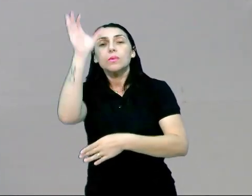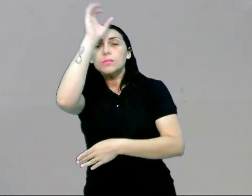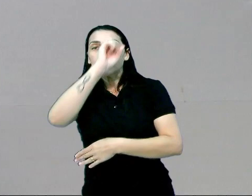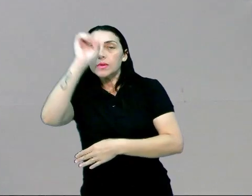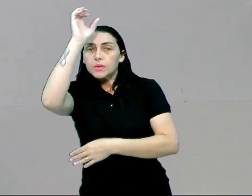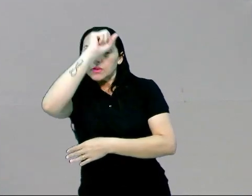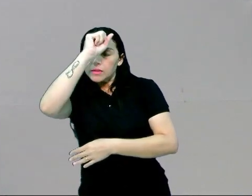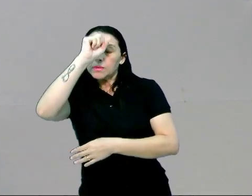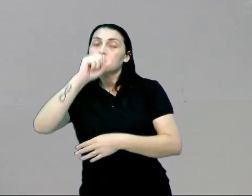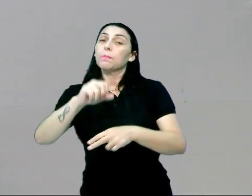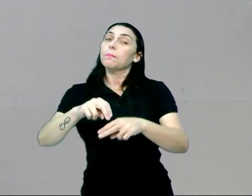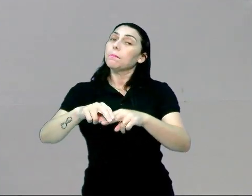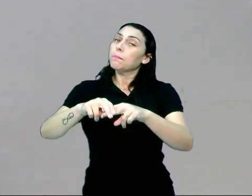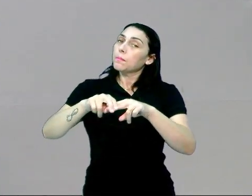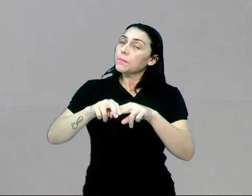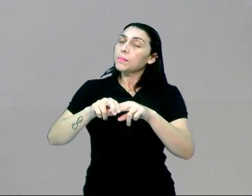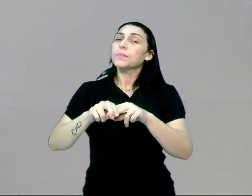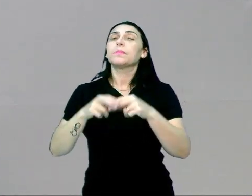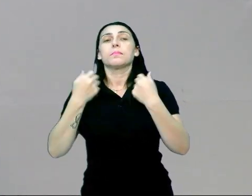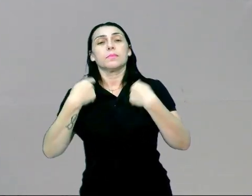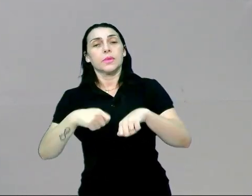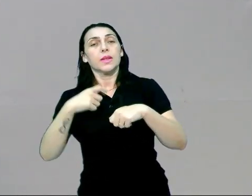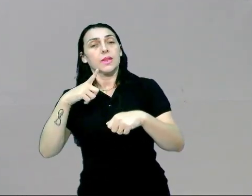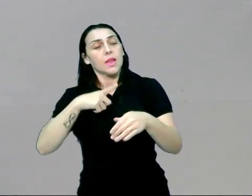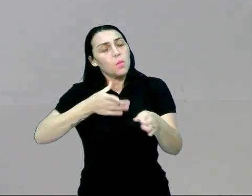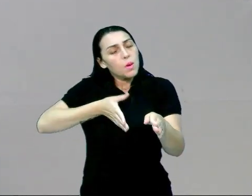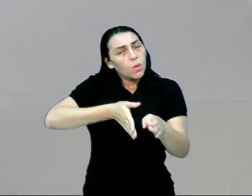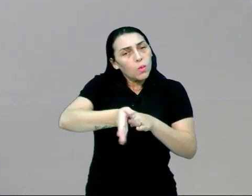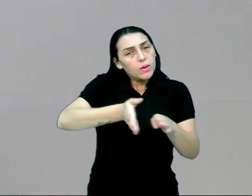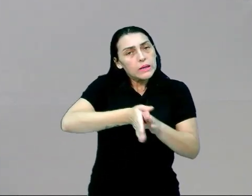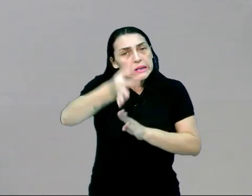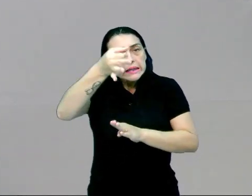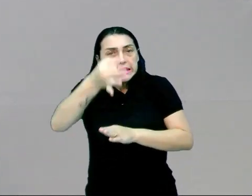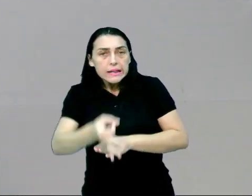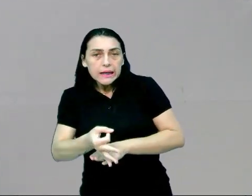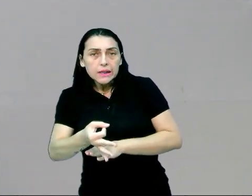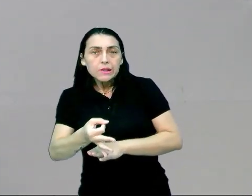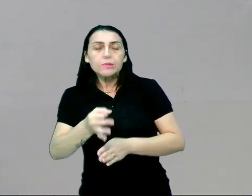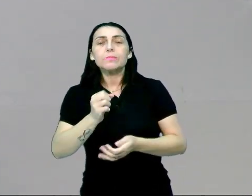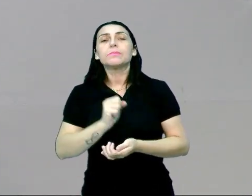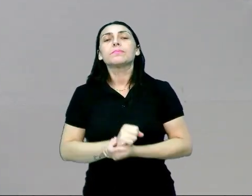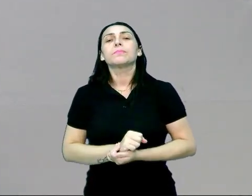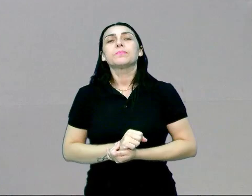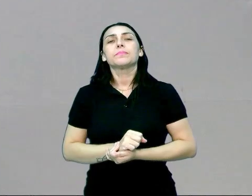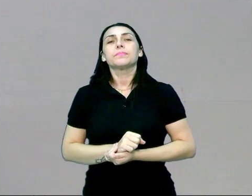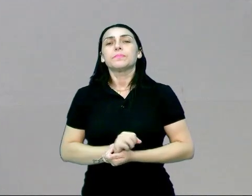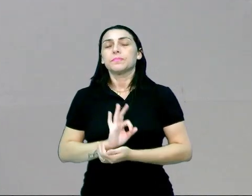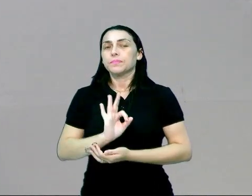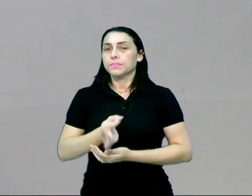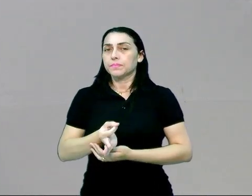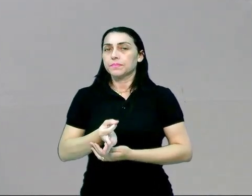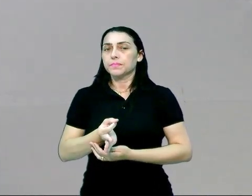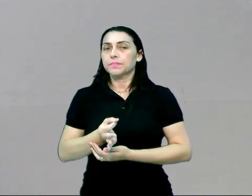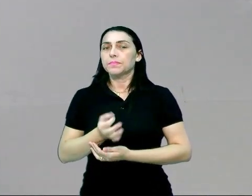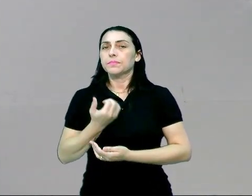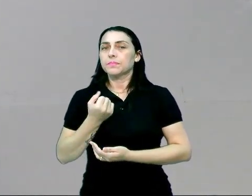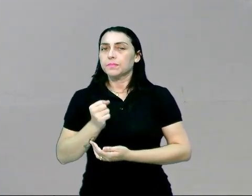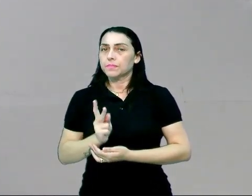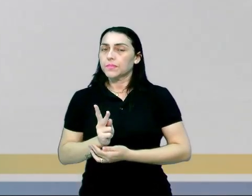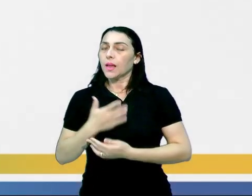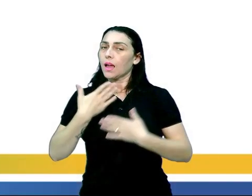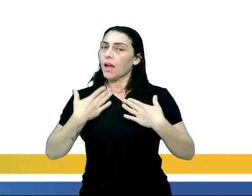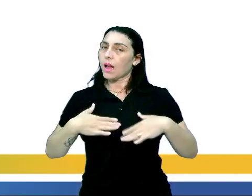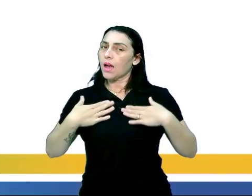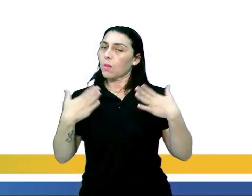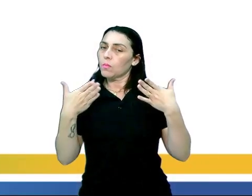aprendizado. Para isso, ela precisa ter um direcionamento um pouco mais coeso, um pouco mais corretinho, beleza? Tranquilo?